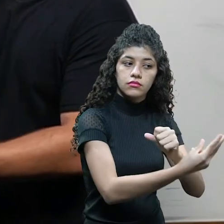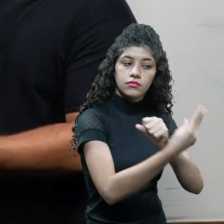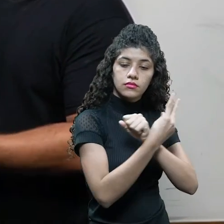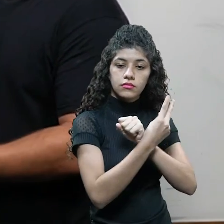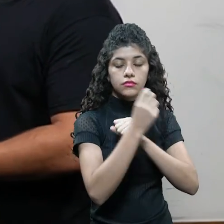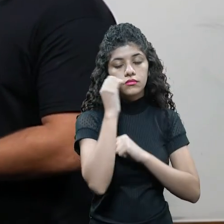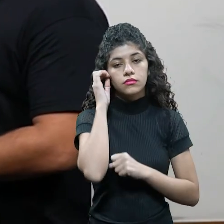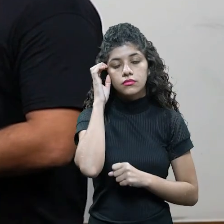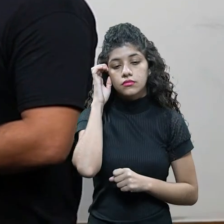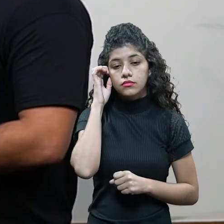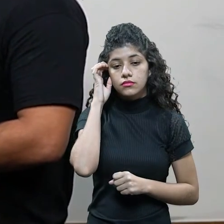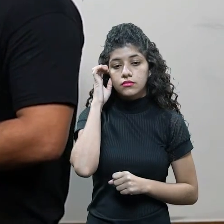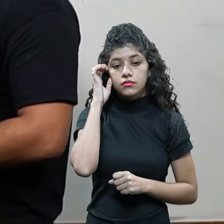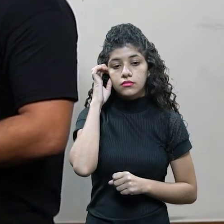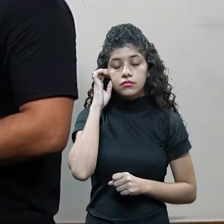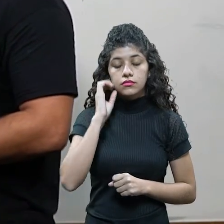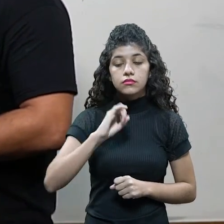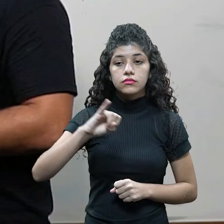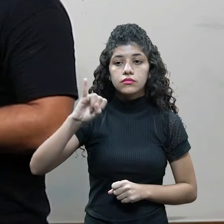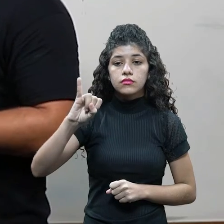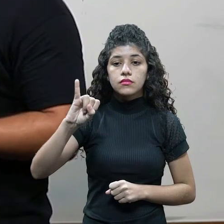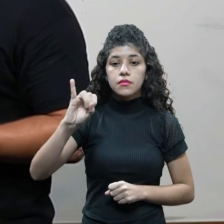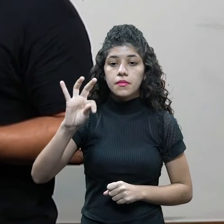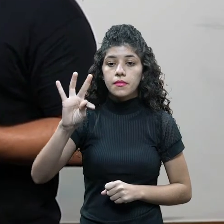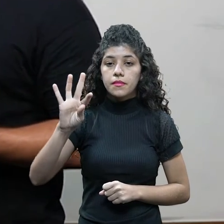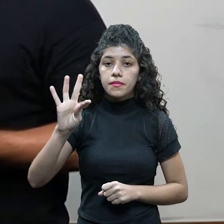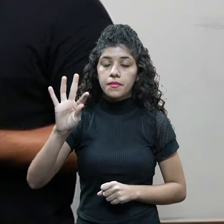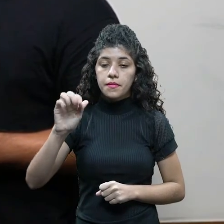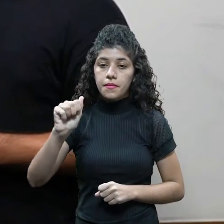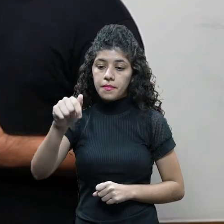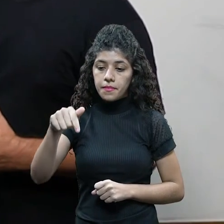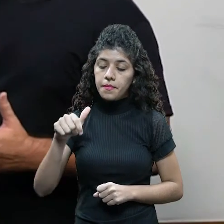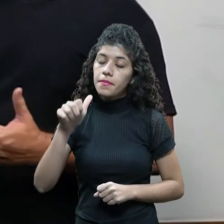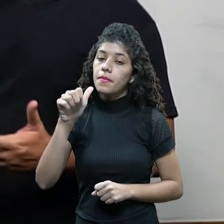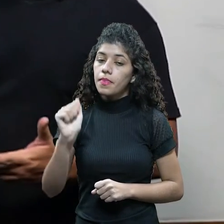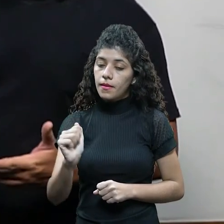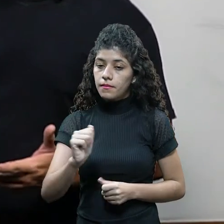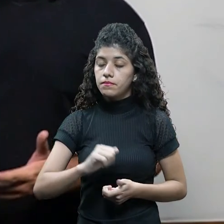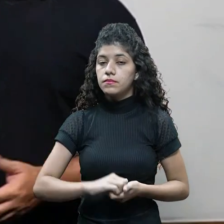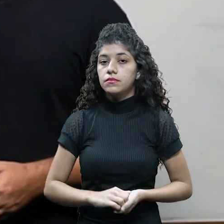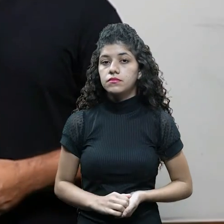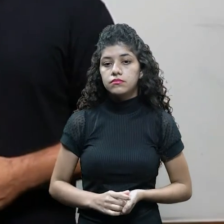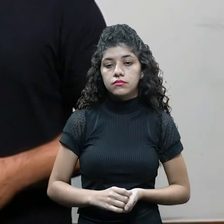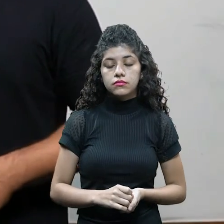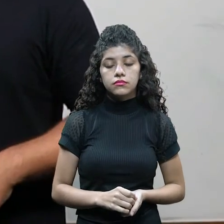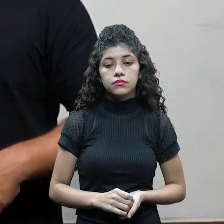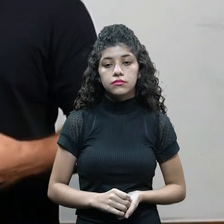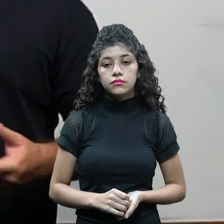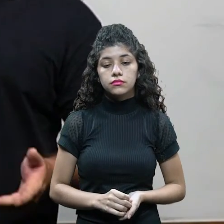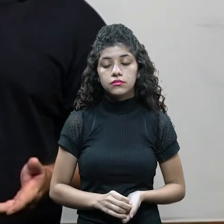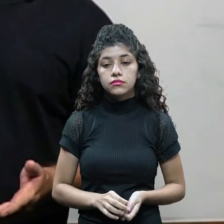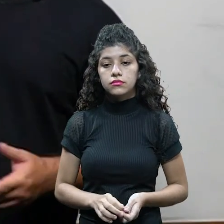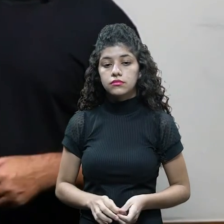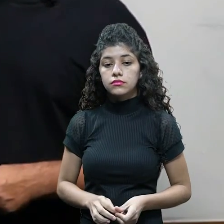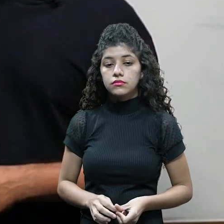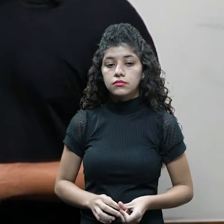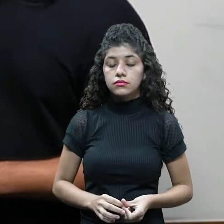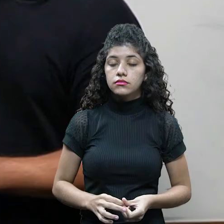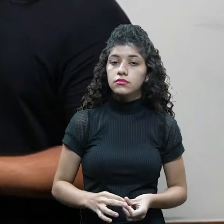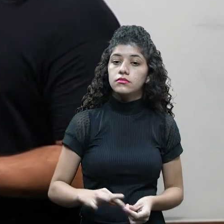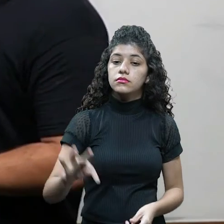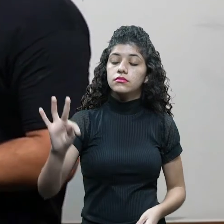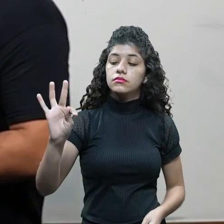valor sem os juros. O I é a taxa, 2% ao mês, 3% ao mês, 4% ao mês, 5% ao